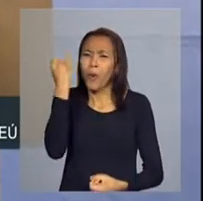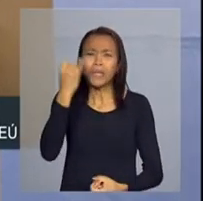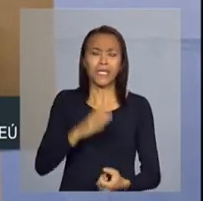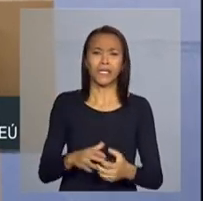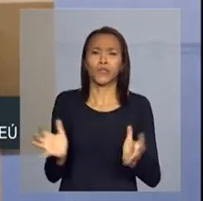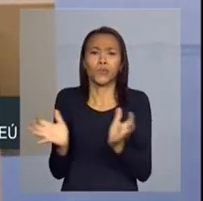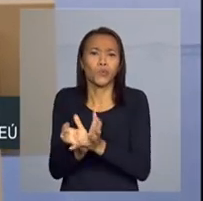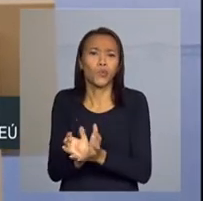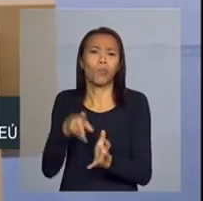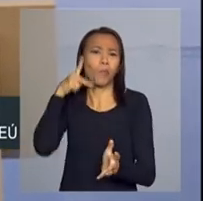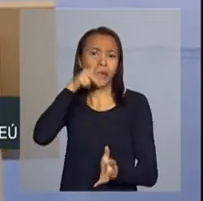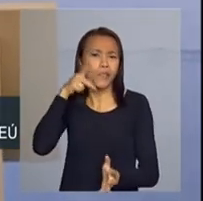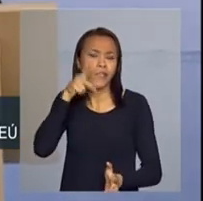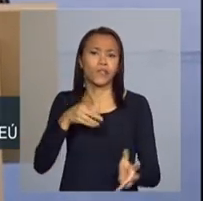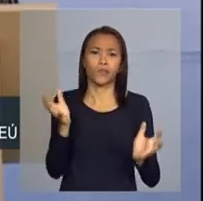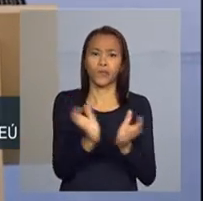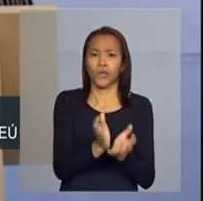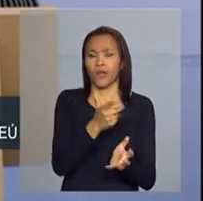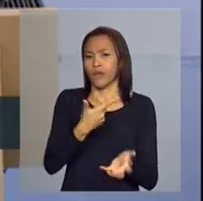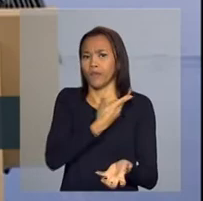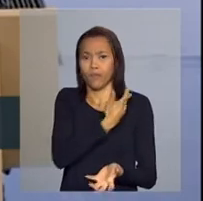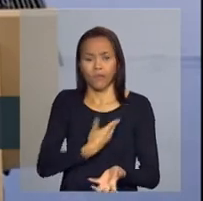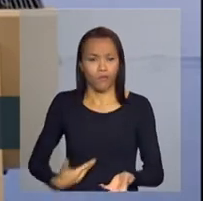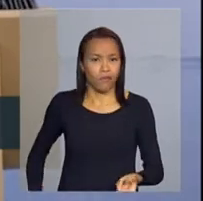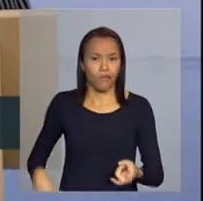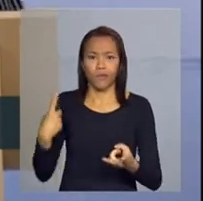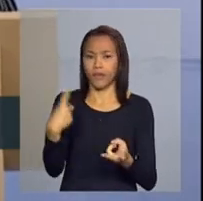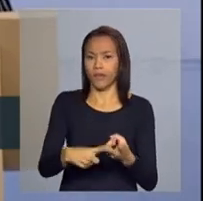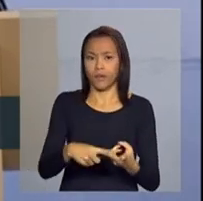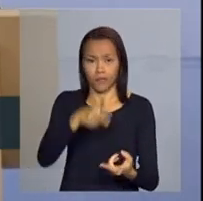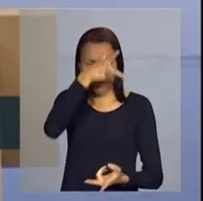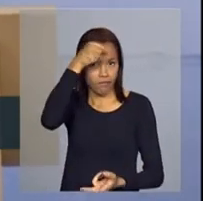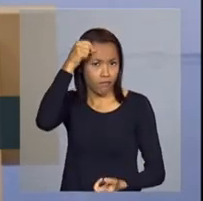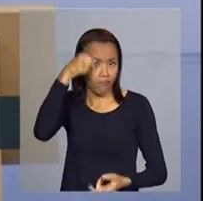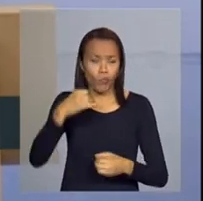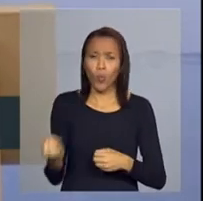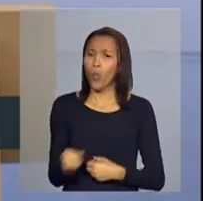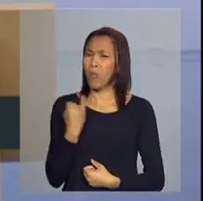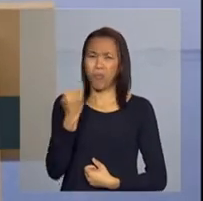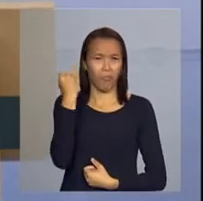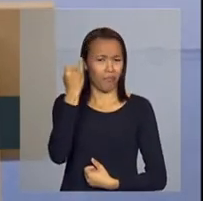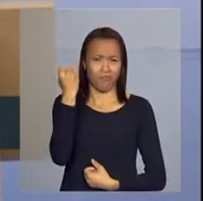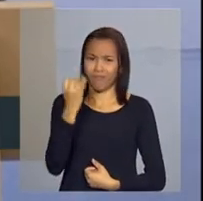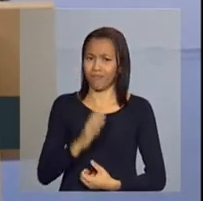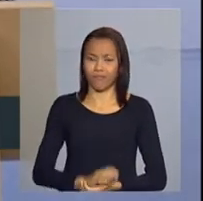do prefeito, da prefeita, do governador ou da governadora, não importa